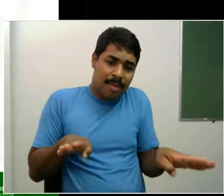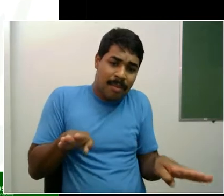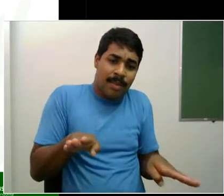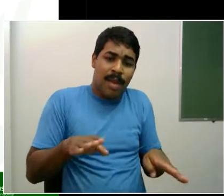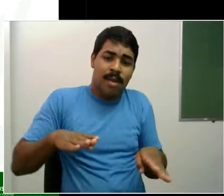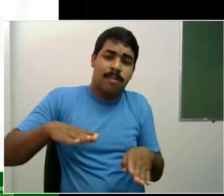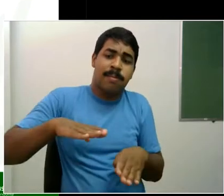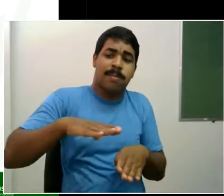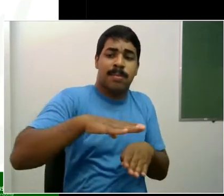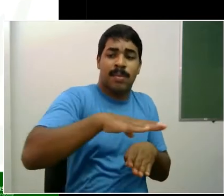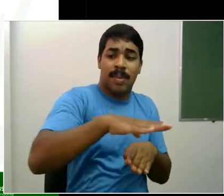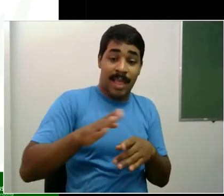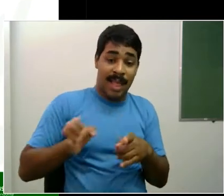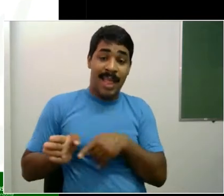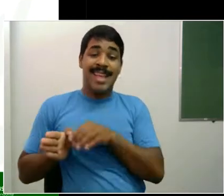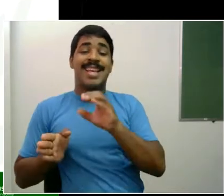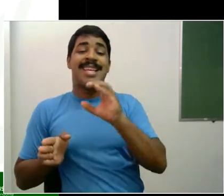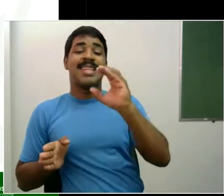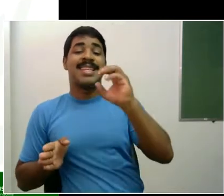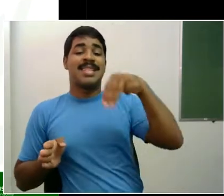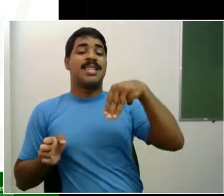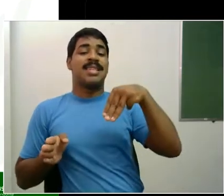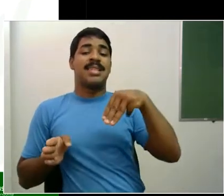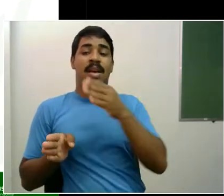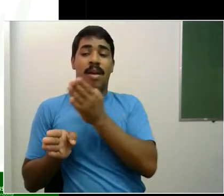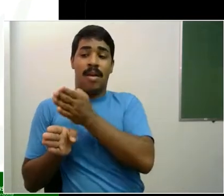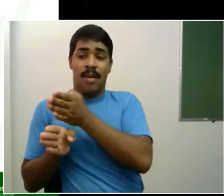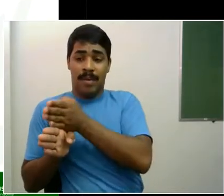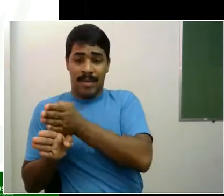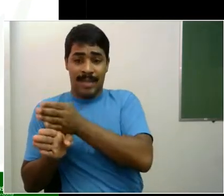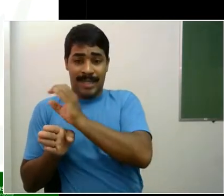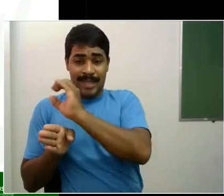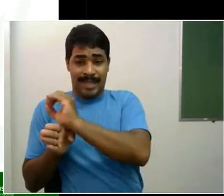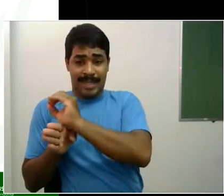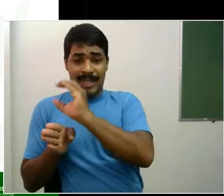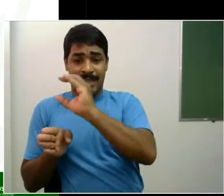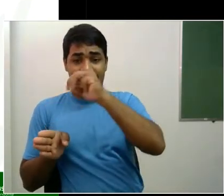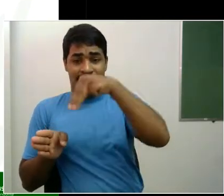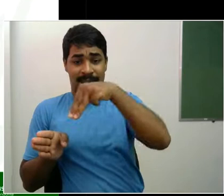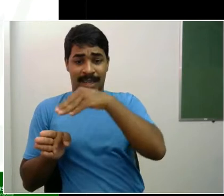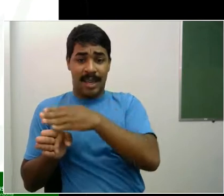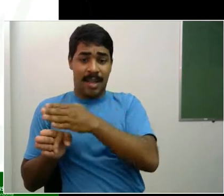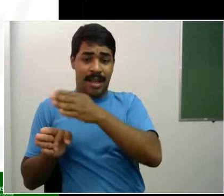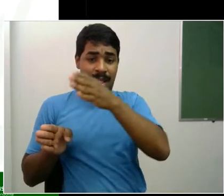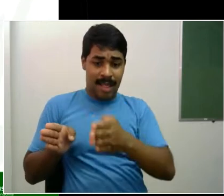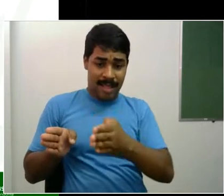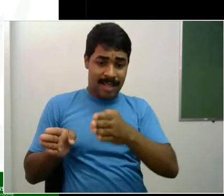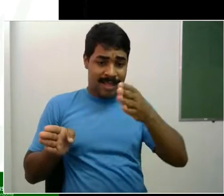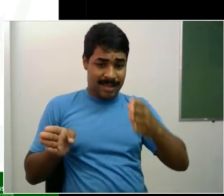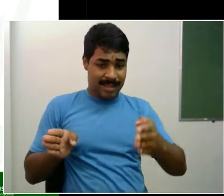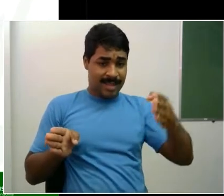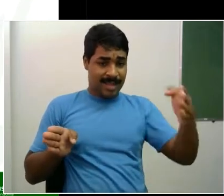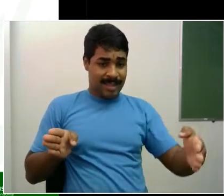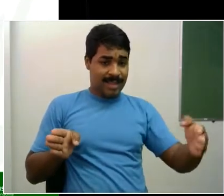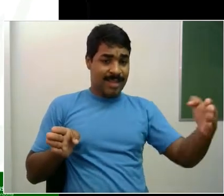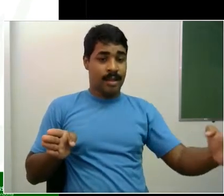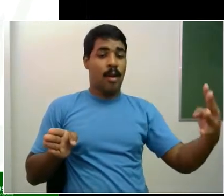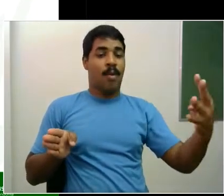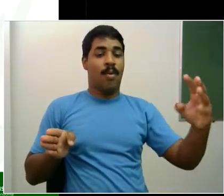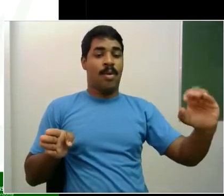de 40 centímetros e ele gastou 4 segundos para isso. Agora observe que cada